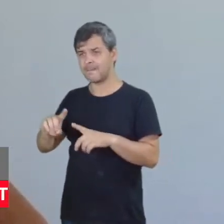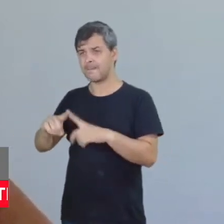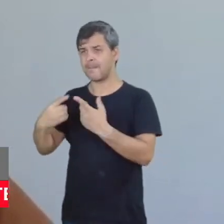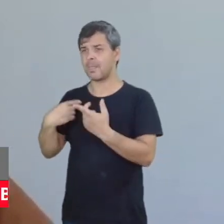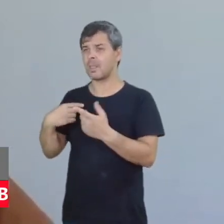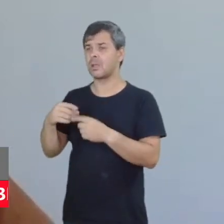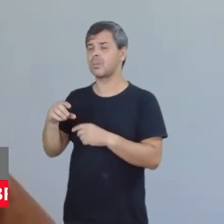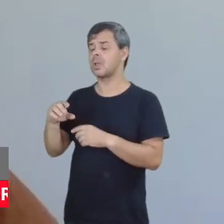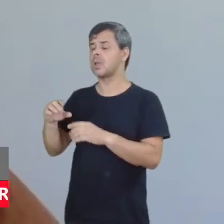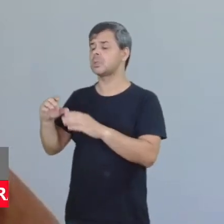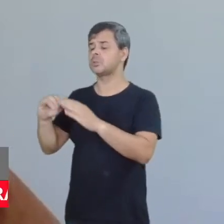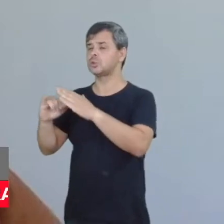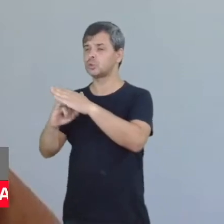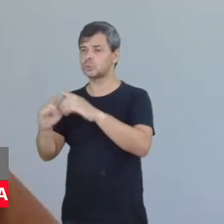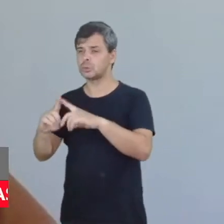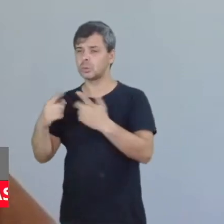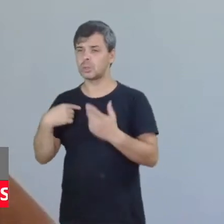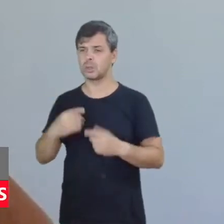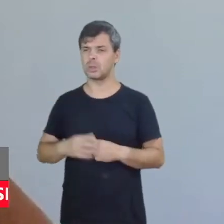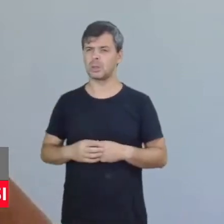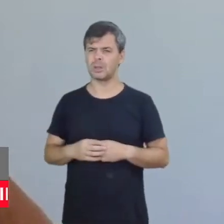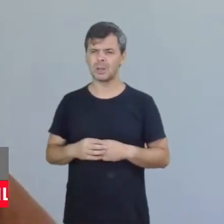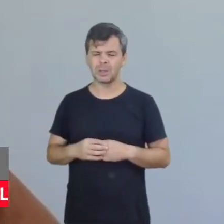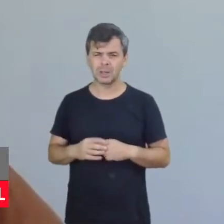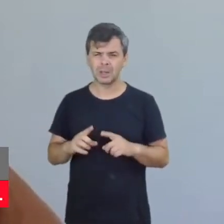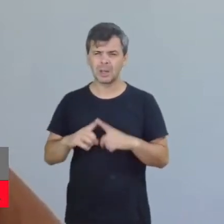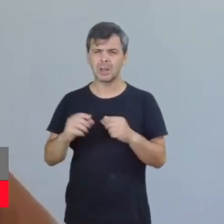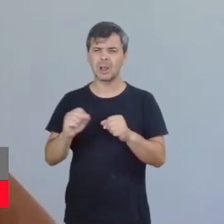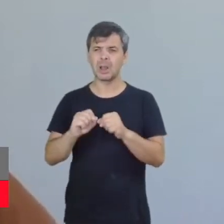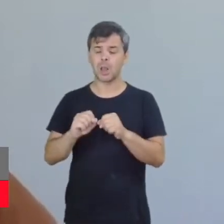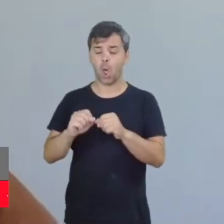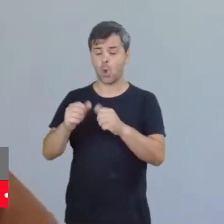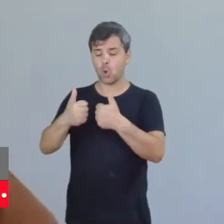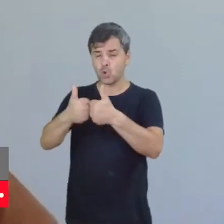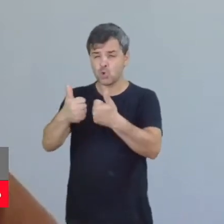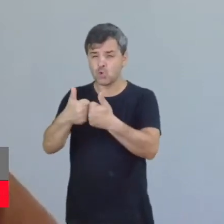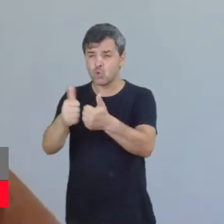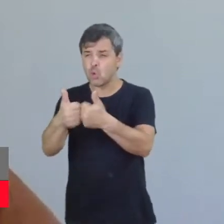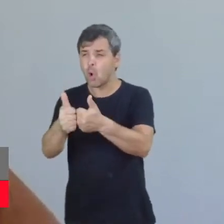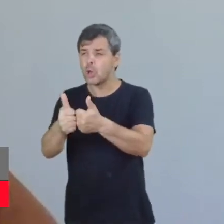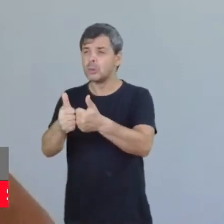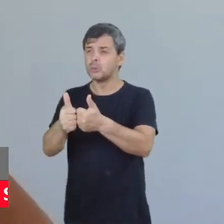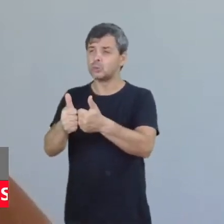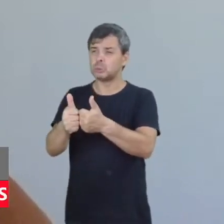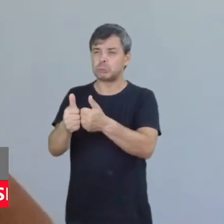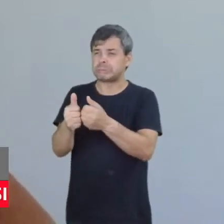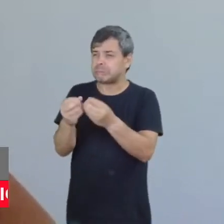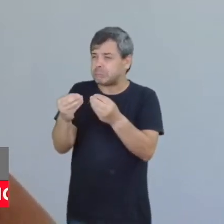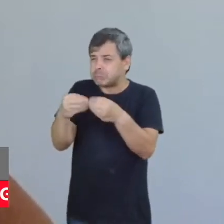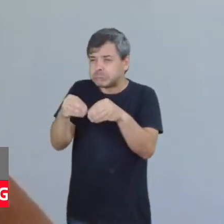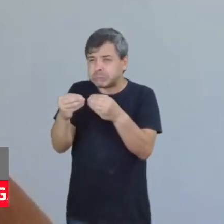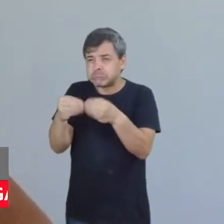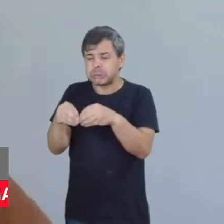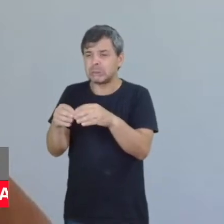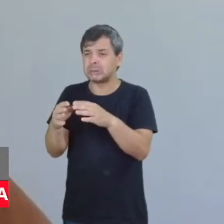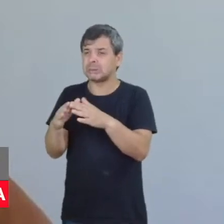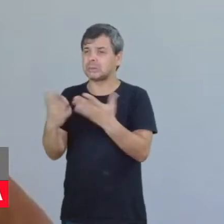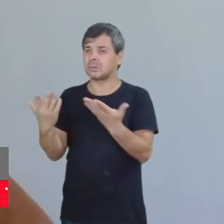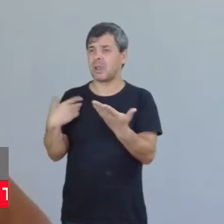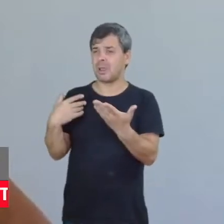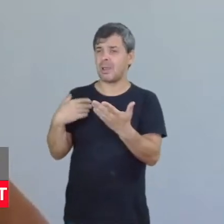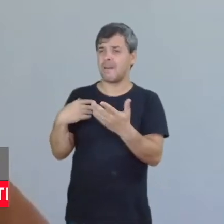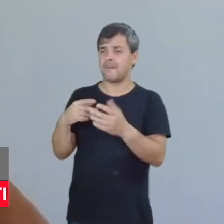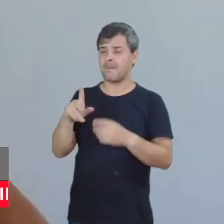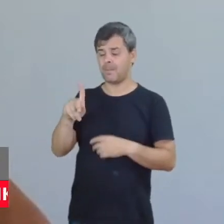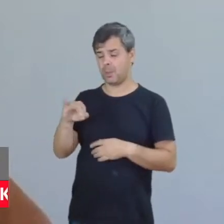em entidades. A frota de ônibus de Uberlândia está extremamente sucateada e graças ao presidente Lula, ao